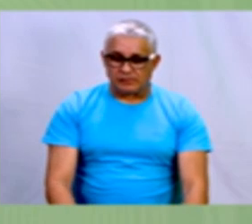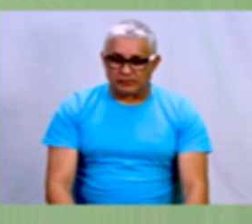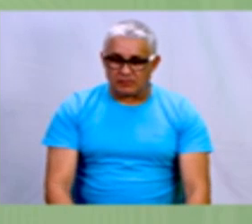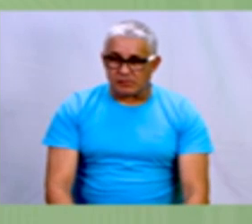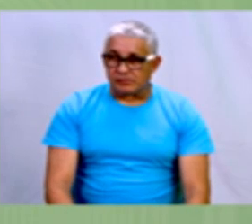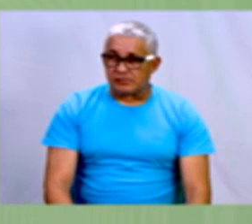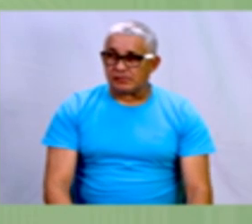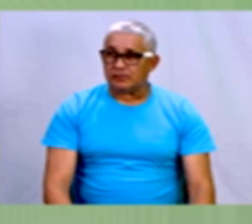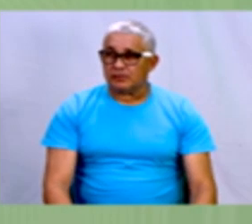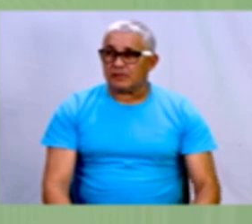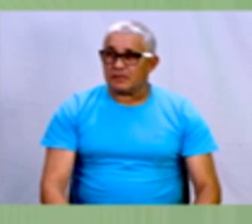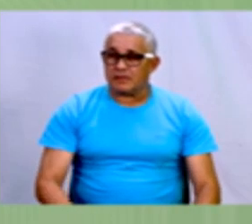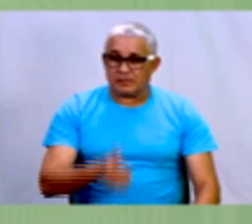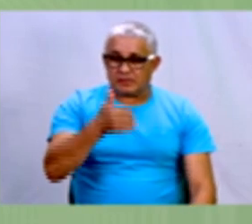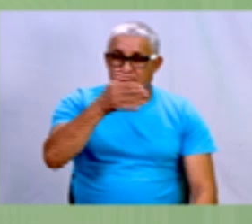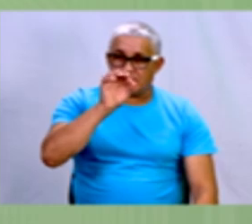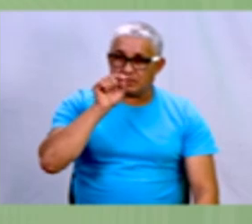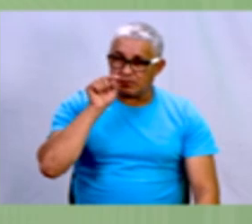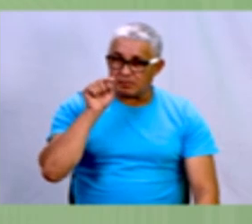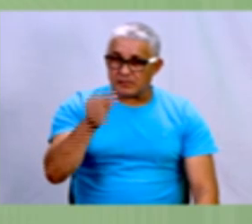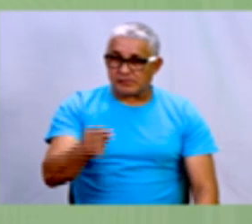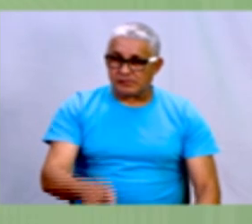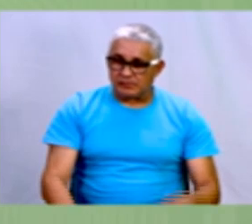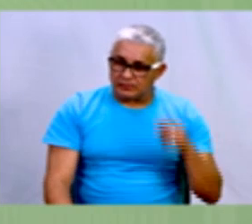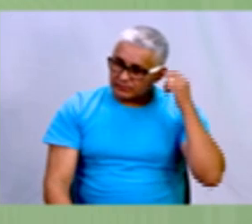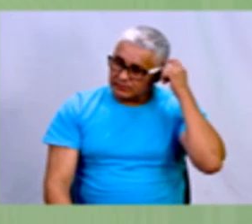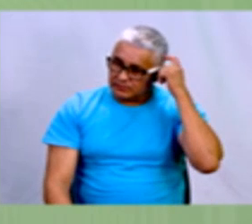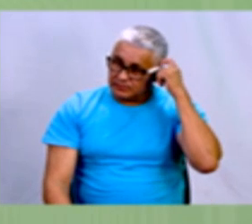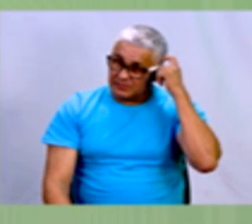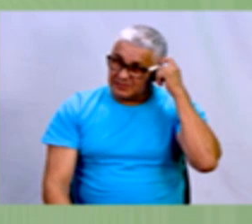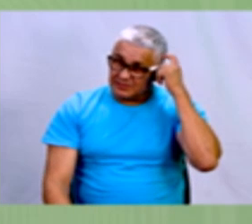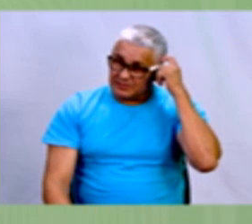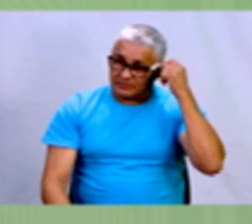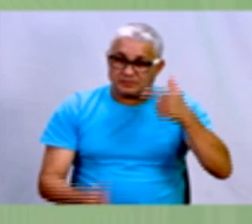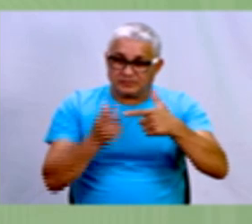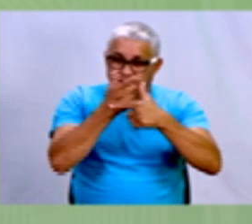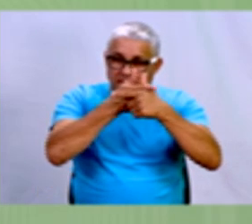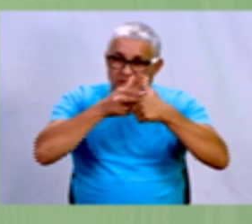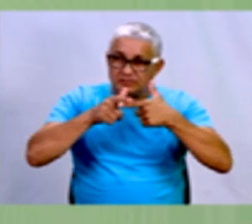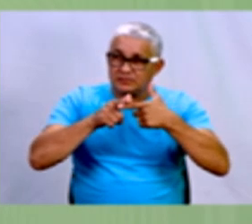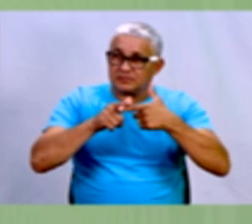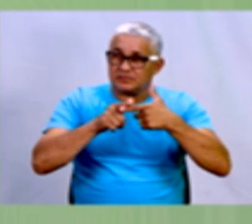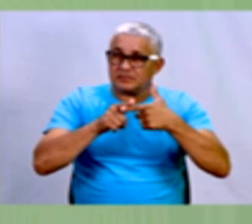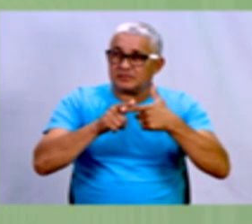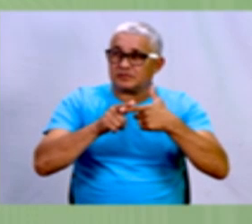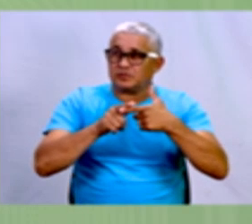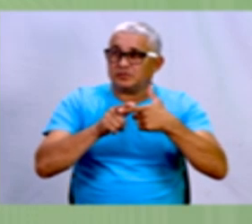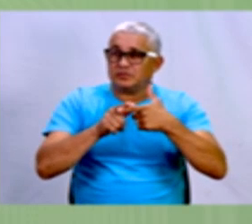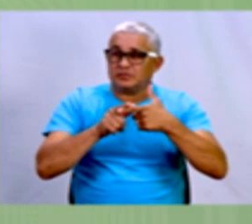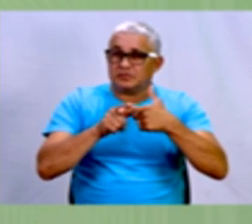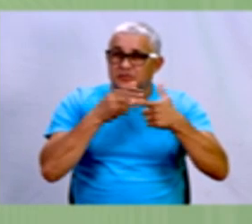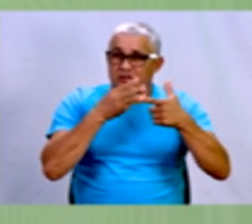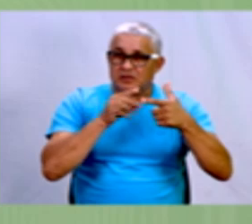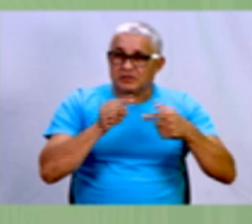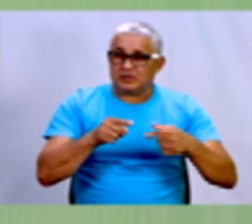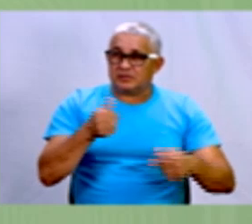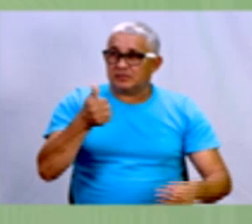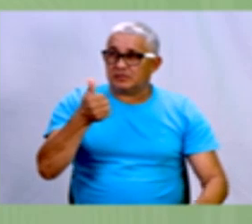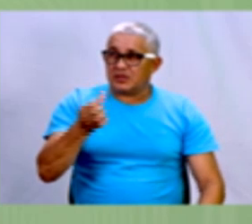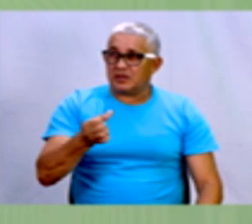né? Ao P, que é o valor que a gente emprestou, que é 10 mil, dividido pelo ANI, que é o que a gente acabou de